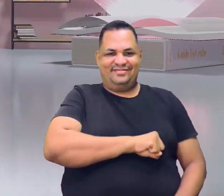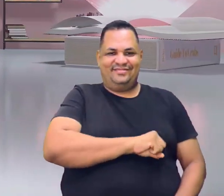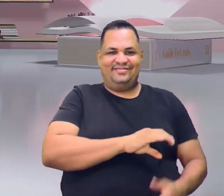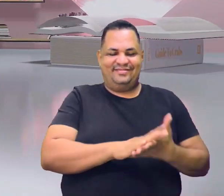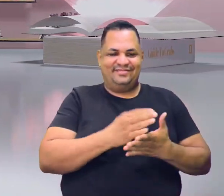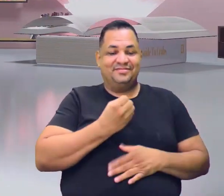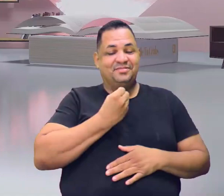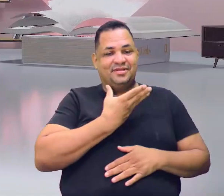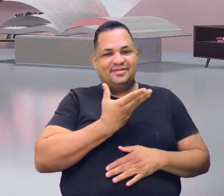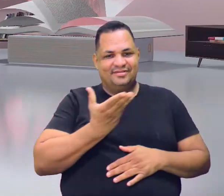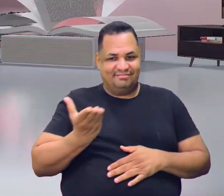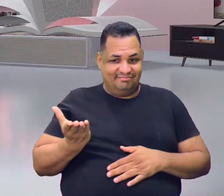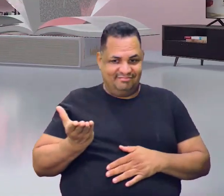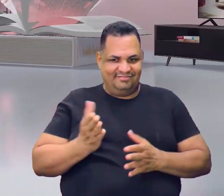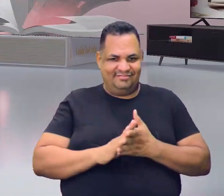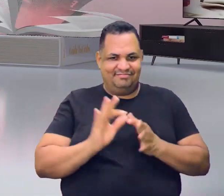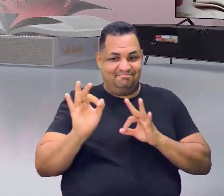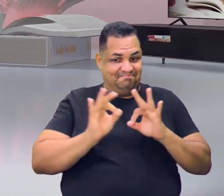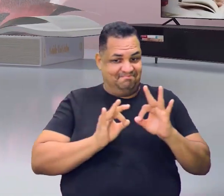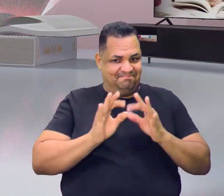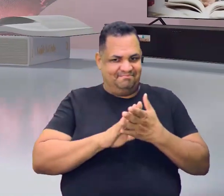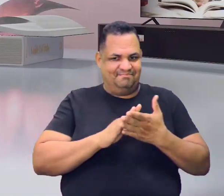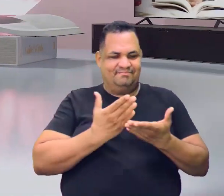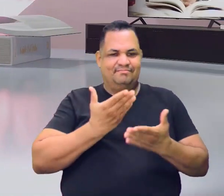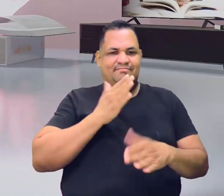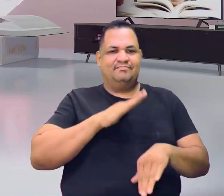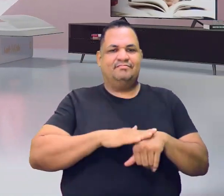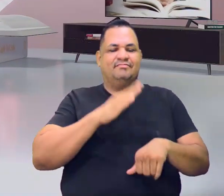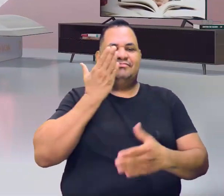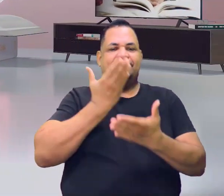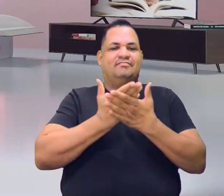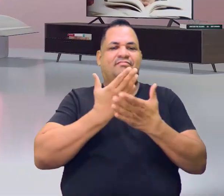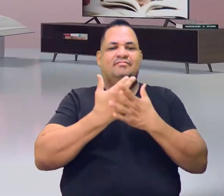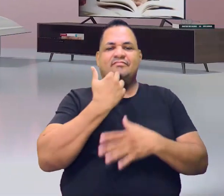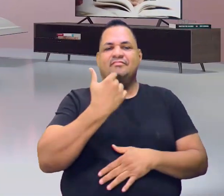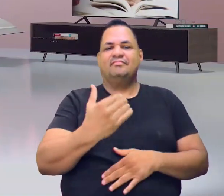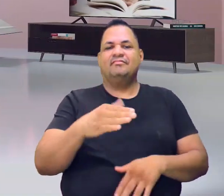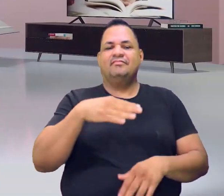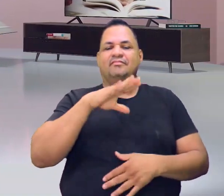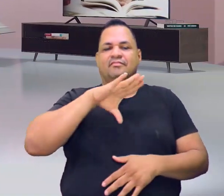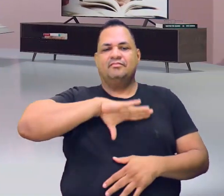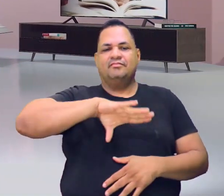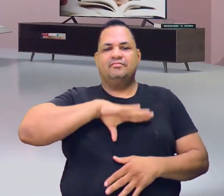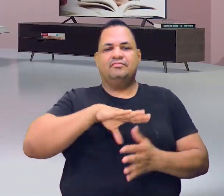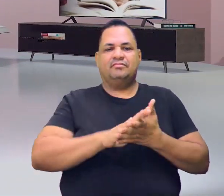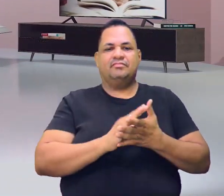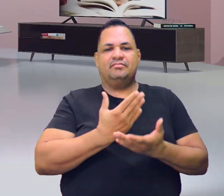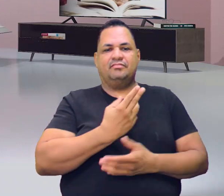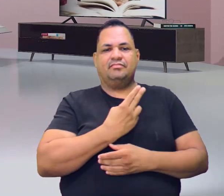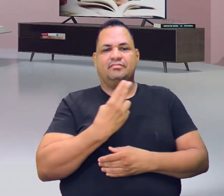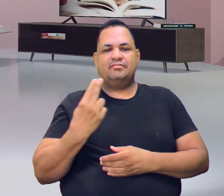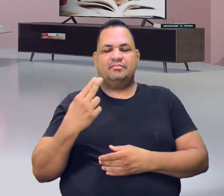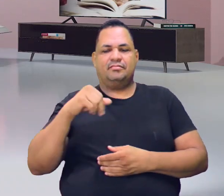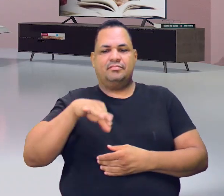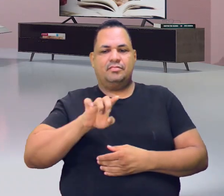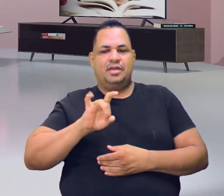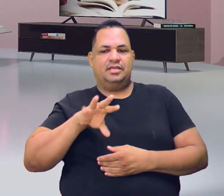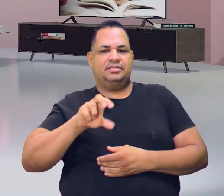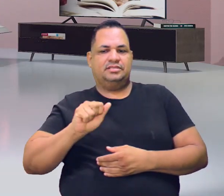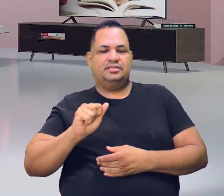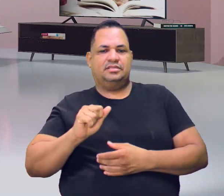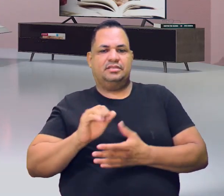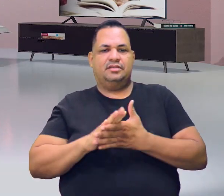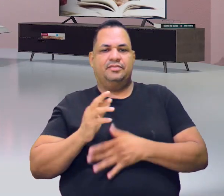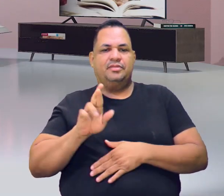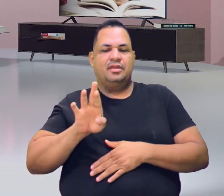amadinhos! Tudo bem com vocês? Preparados para mais uma aula de língua portuguesa comigo, professora Márcia Ramos, e o